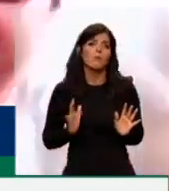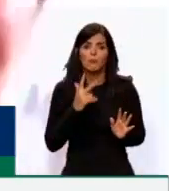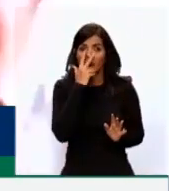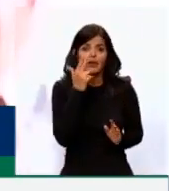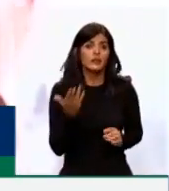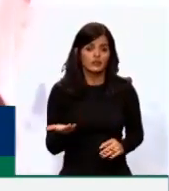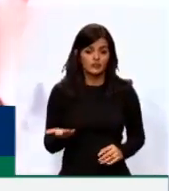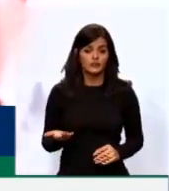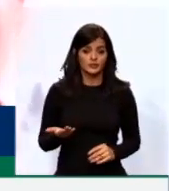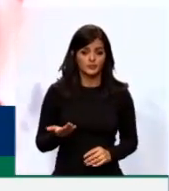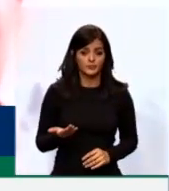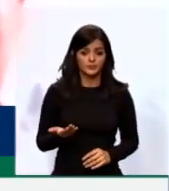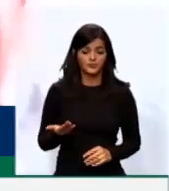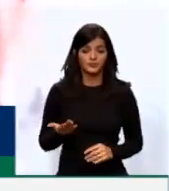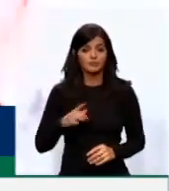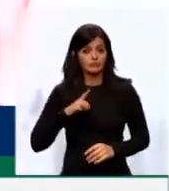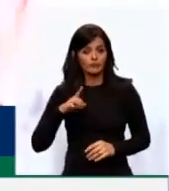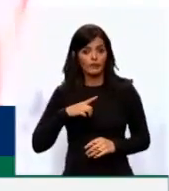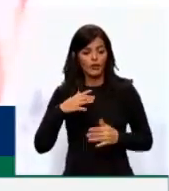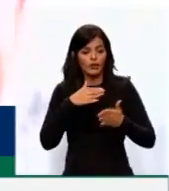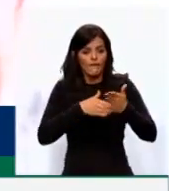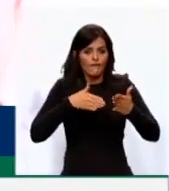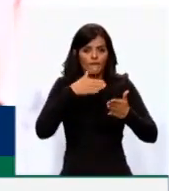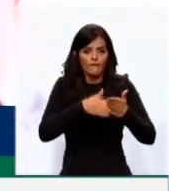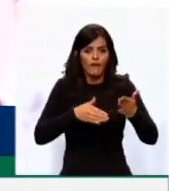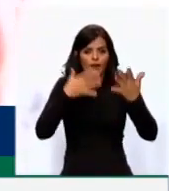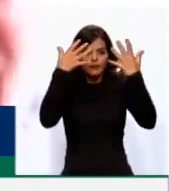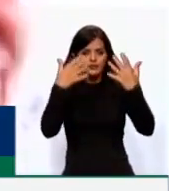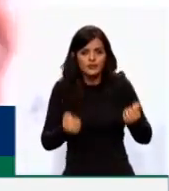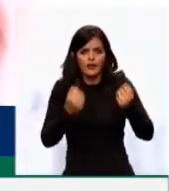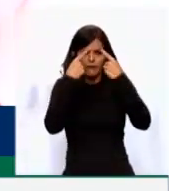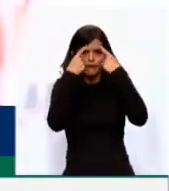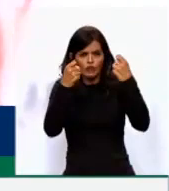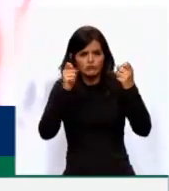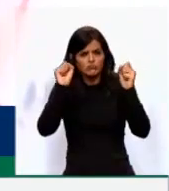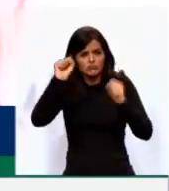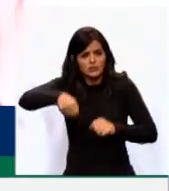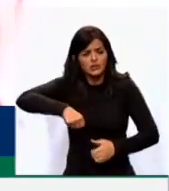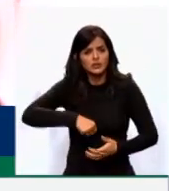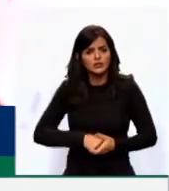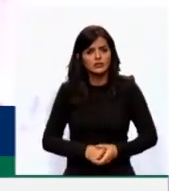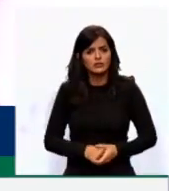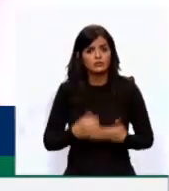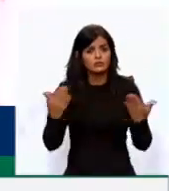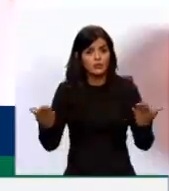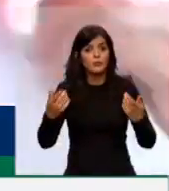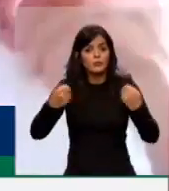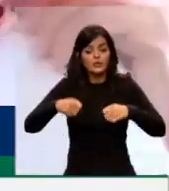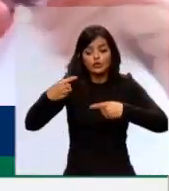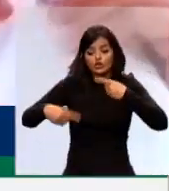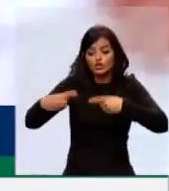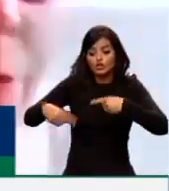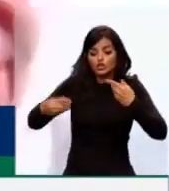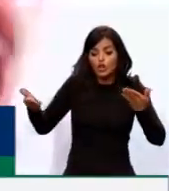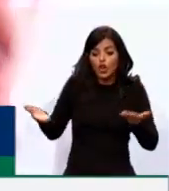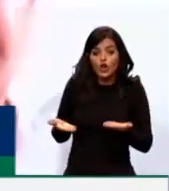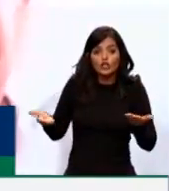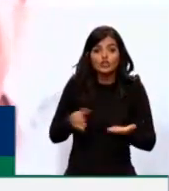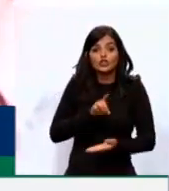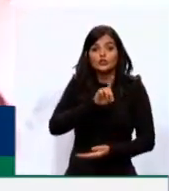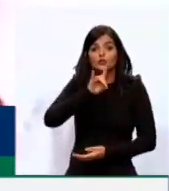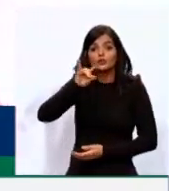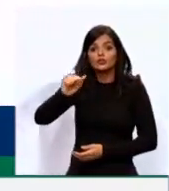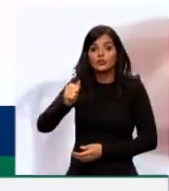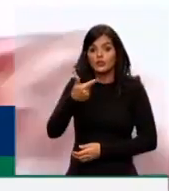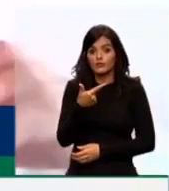houve dificuldade de encarar como violências. Então, nesse sentido, é muito importante que possamos fazer essa discussão nesse dia 20.